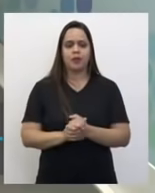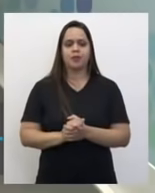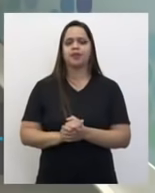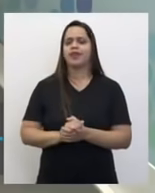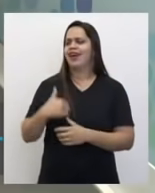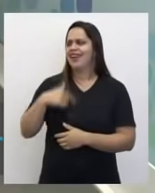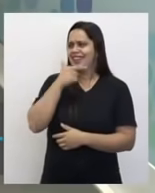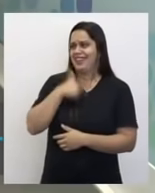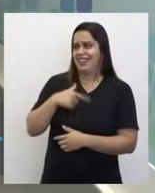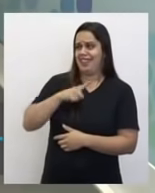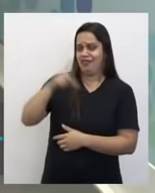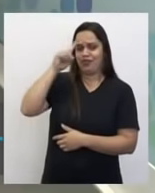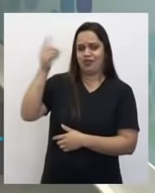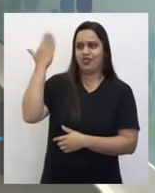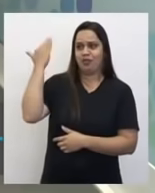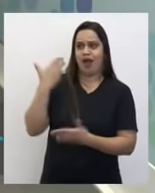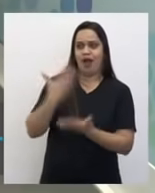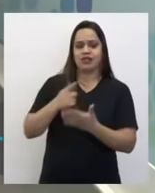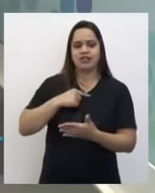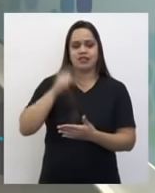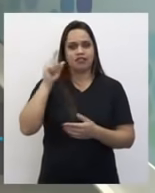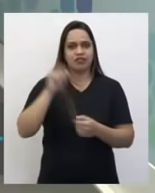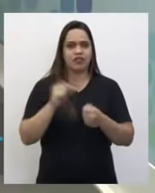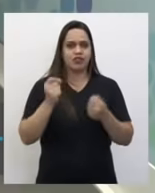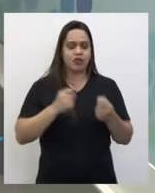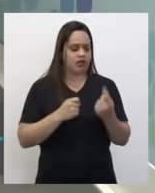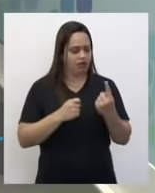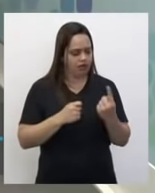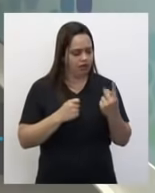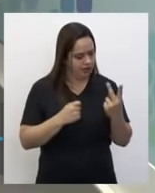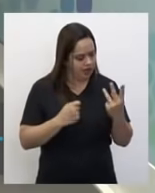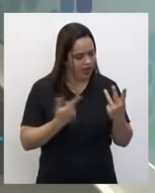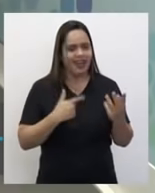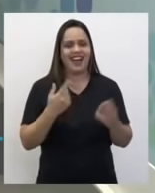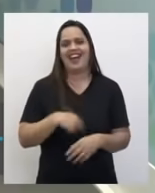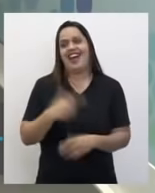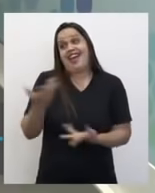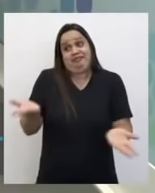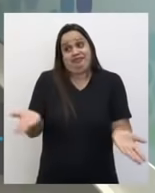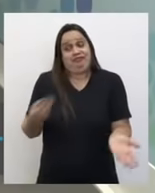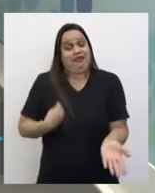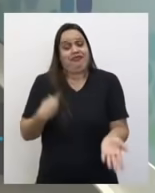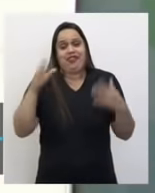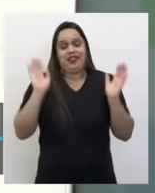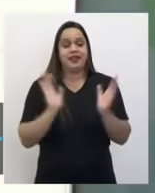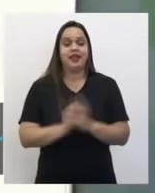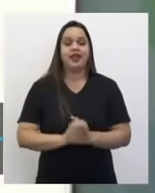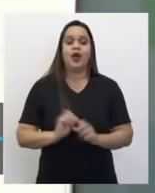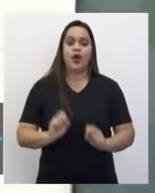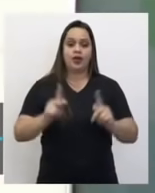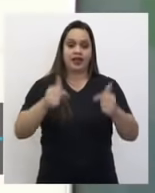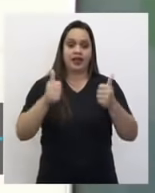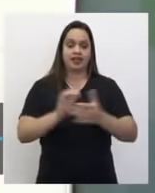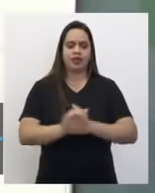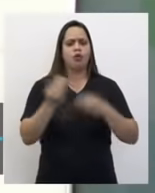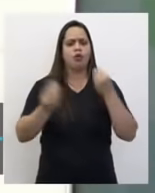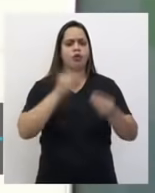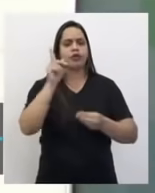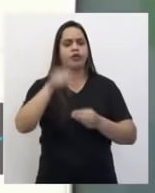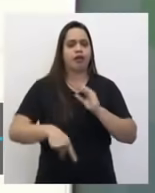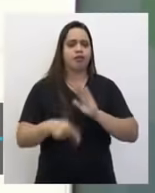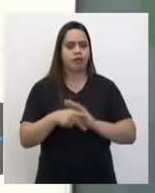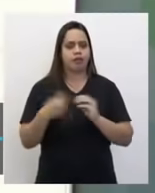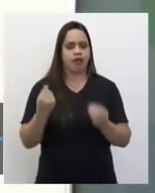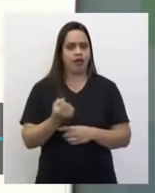ficou, Fabiana, foi legal. Ah, porque é a vida. Enfim, é basicamente isso. Qual é a questão da marca de contagem?